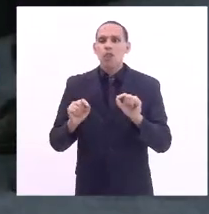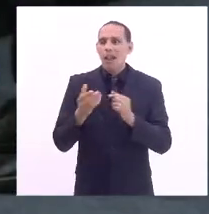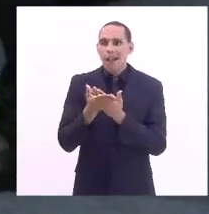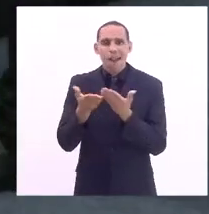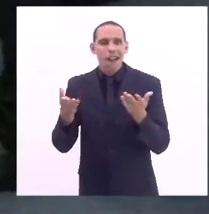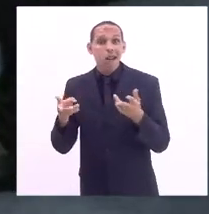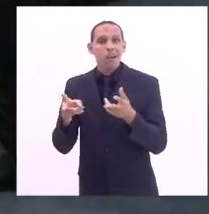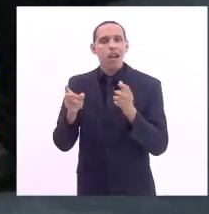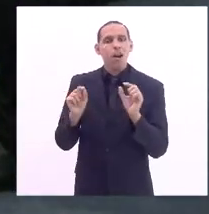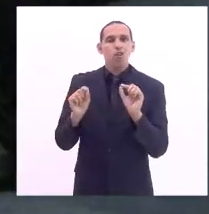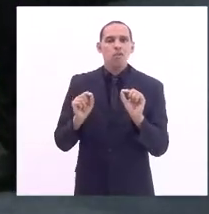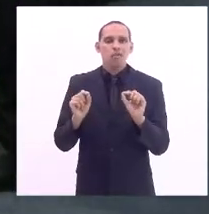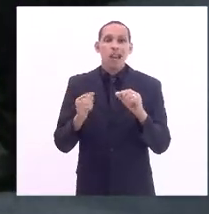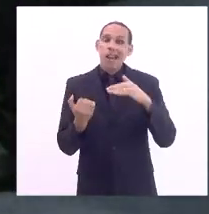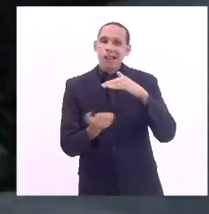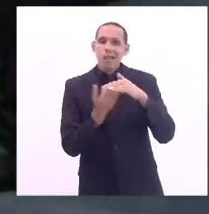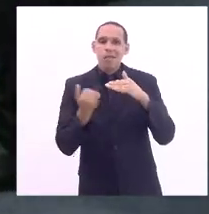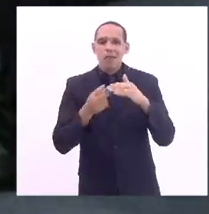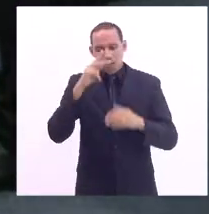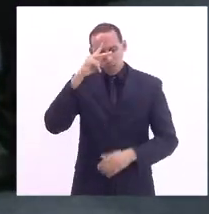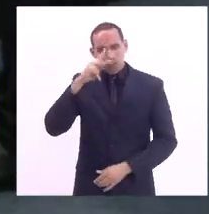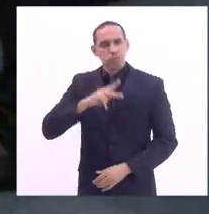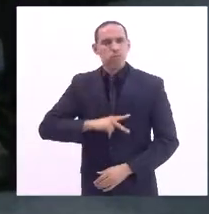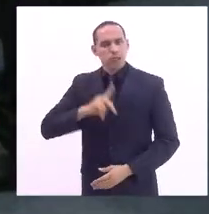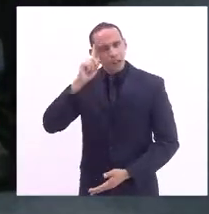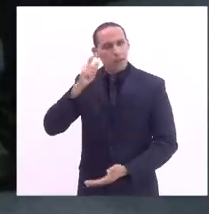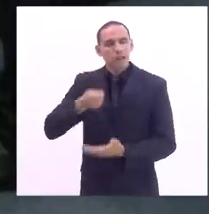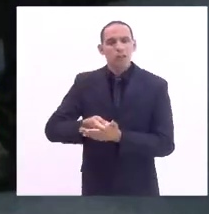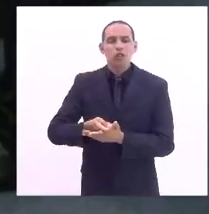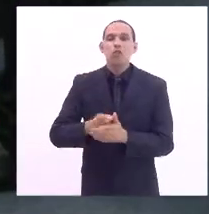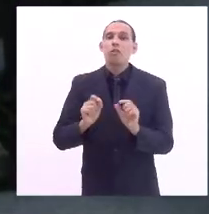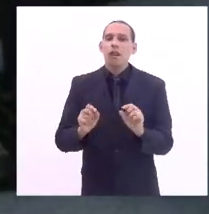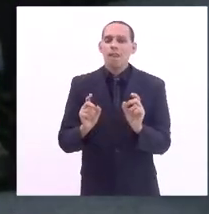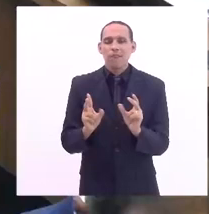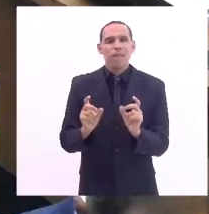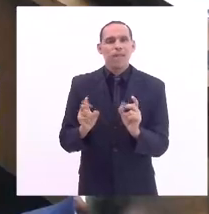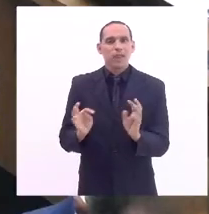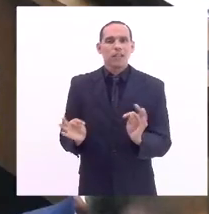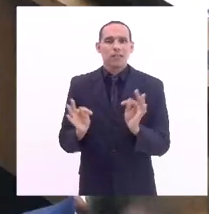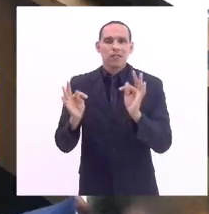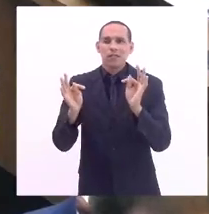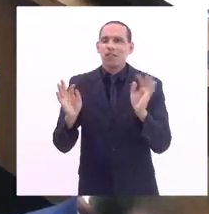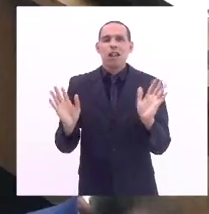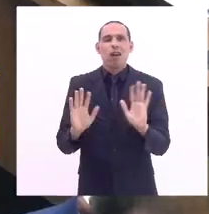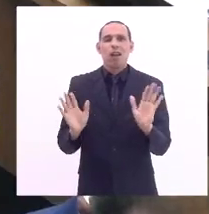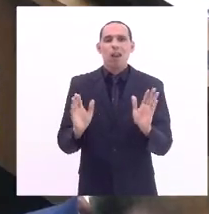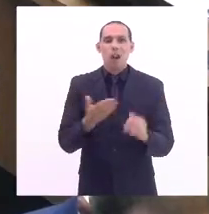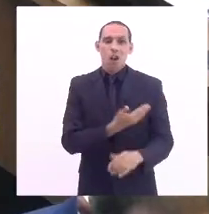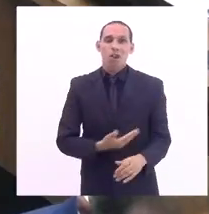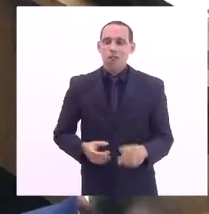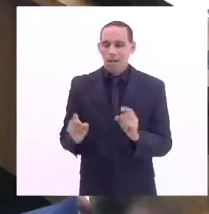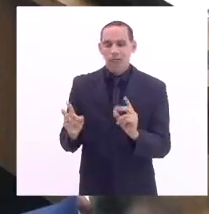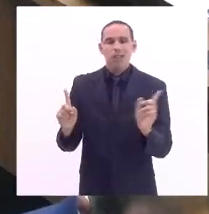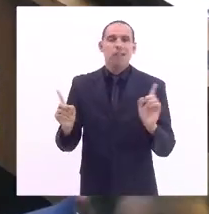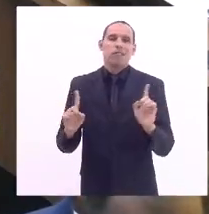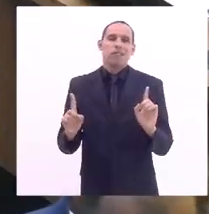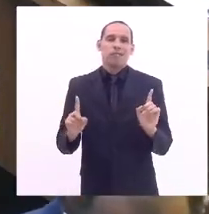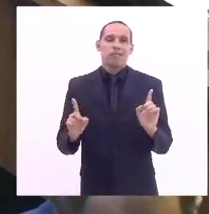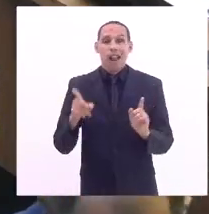perceba, empresas decidiram por conta própria não vender essa tecnologia para governos. Ou seja,